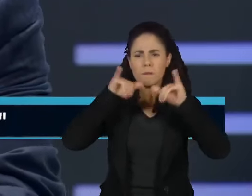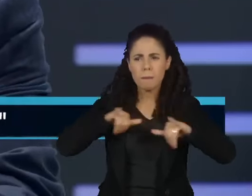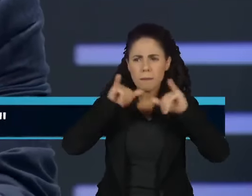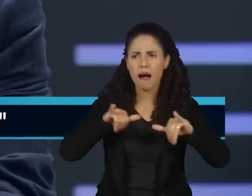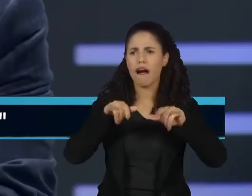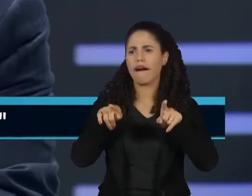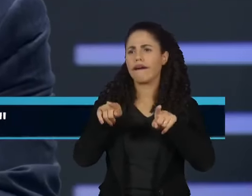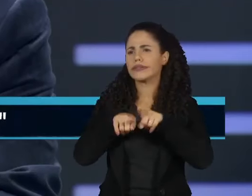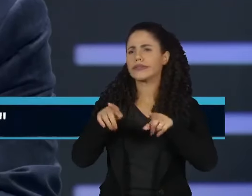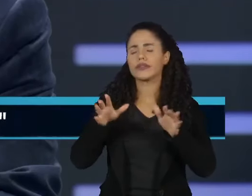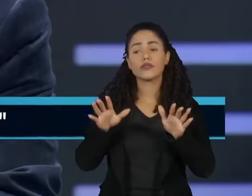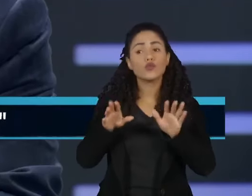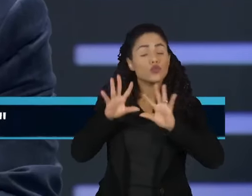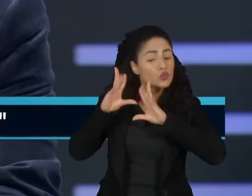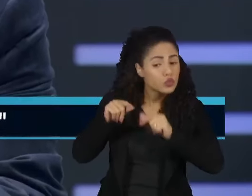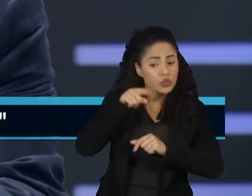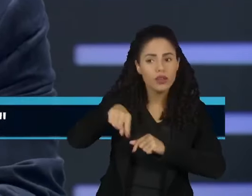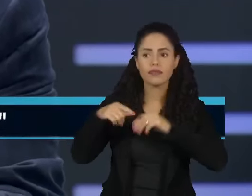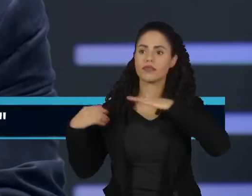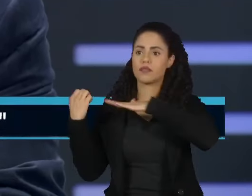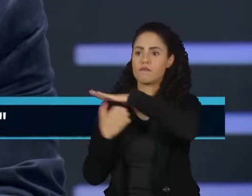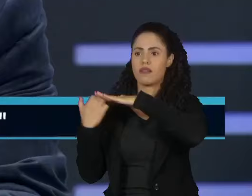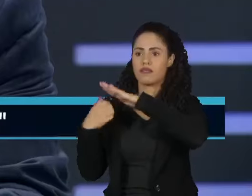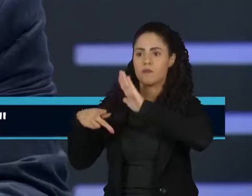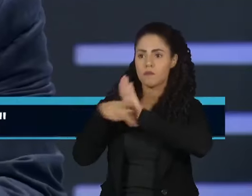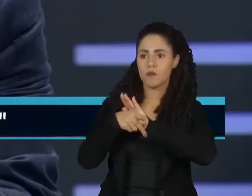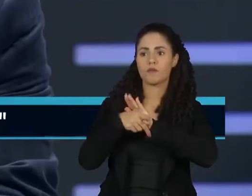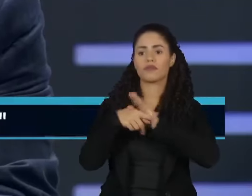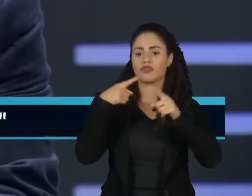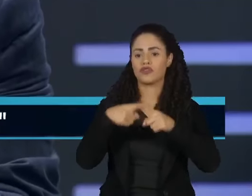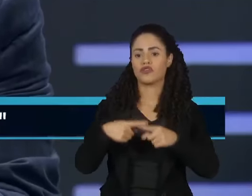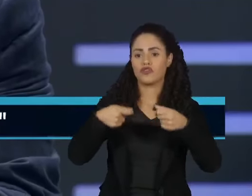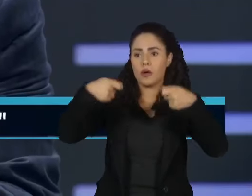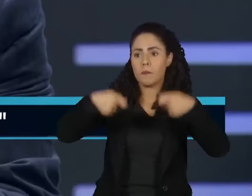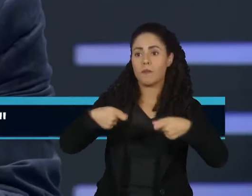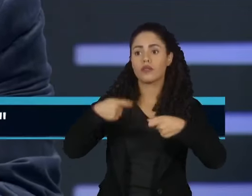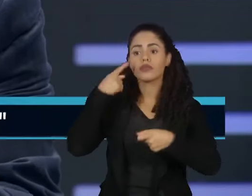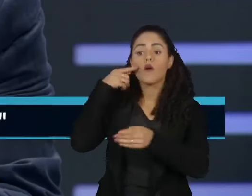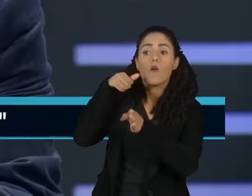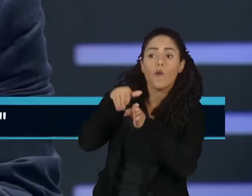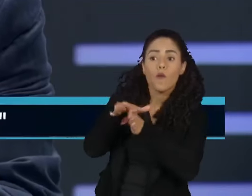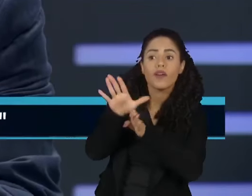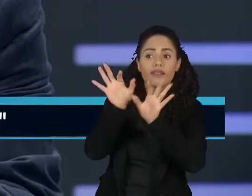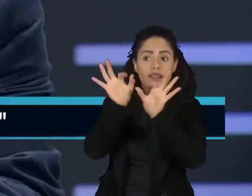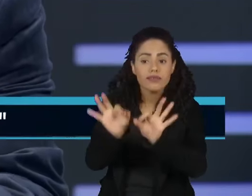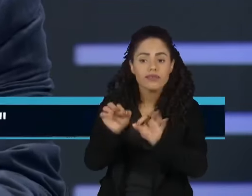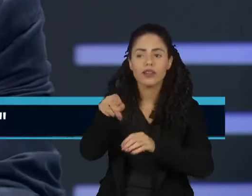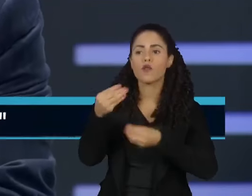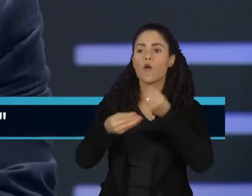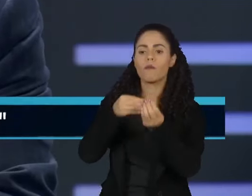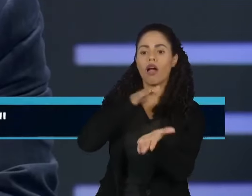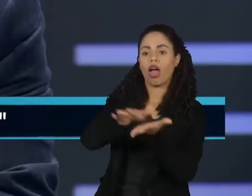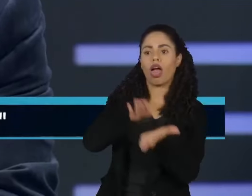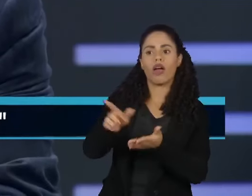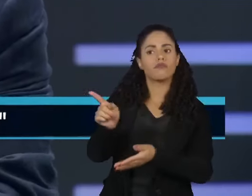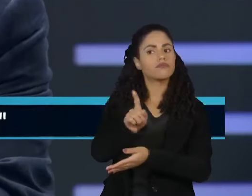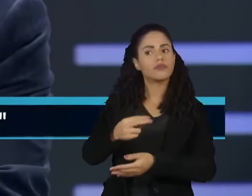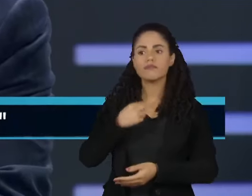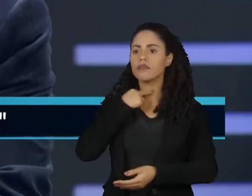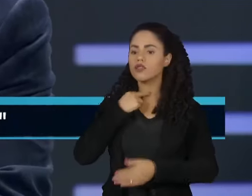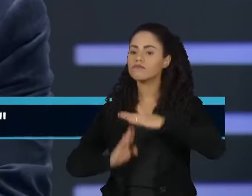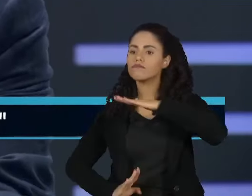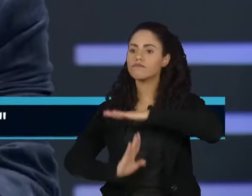clubes, tudo bets, que tem que organizar e orientar como jogar sem gastar tudo que tem. É uma